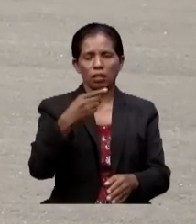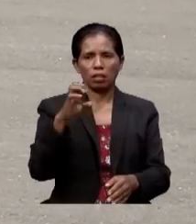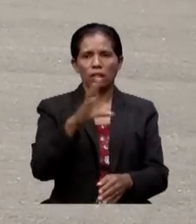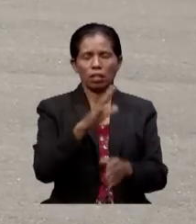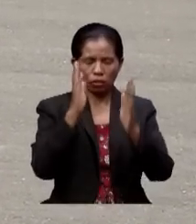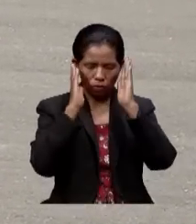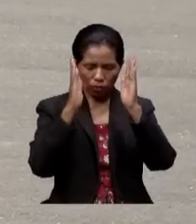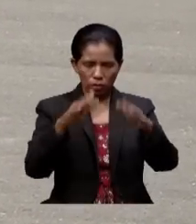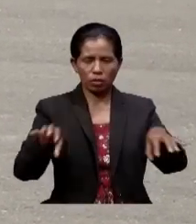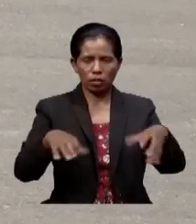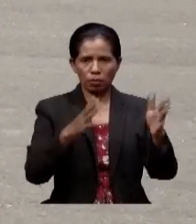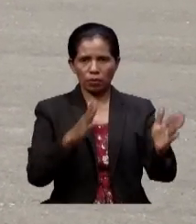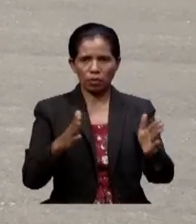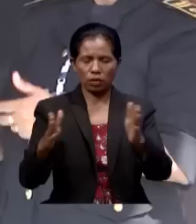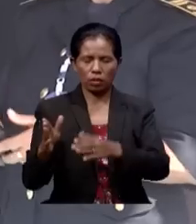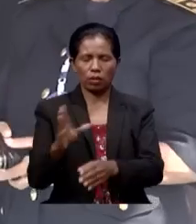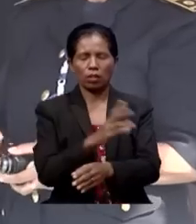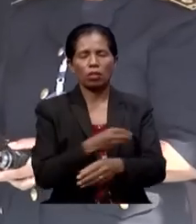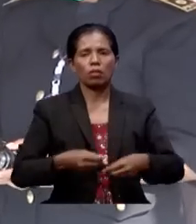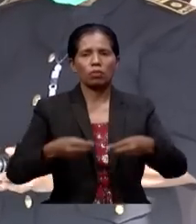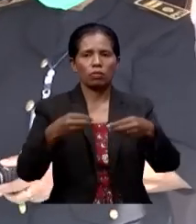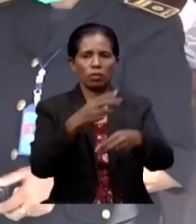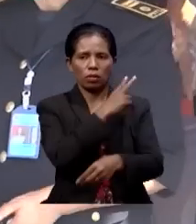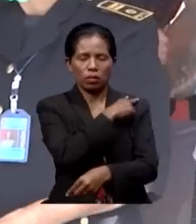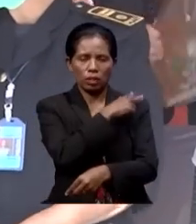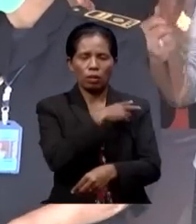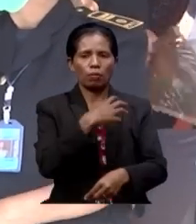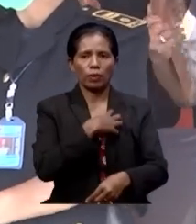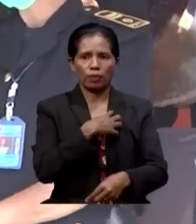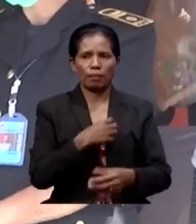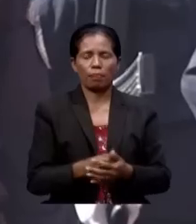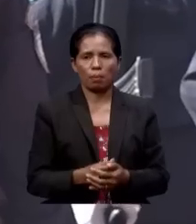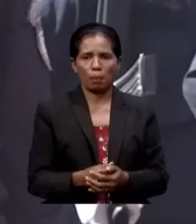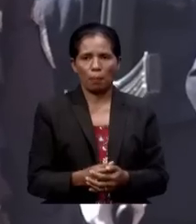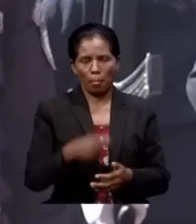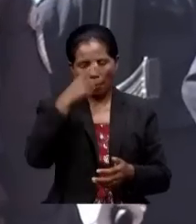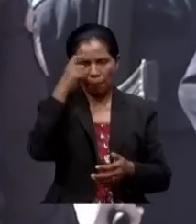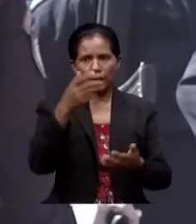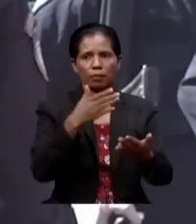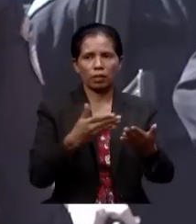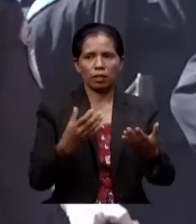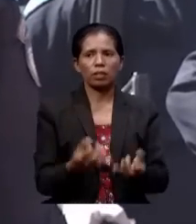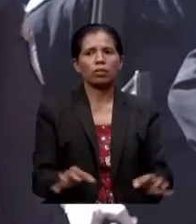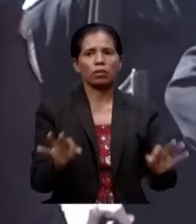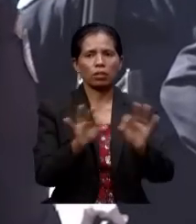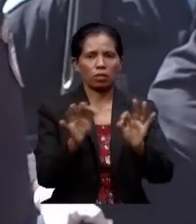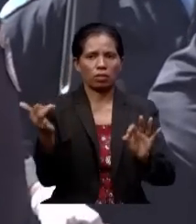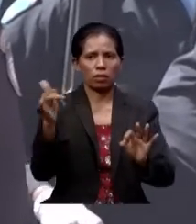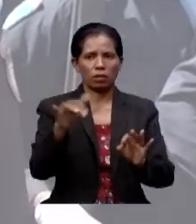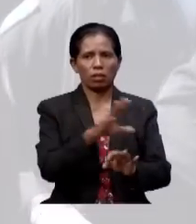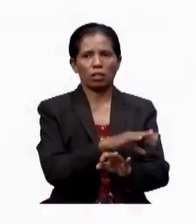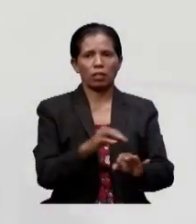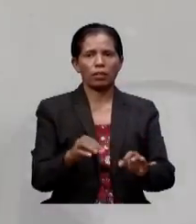ba sistema no processo promoção de visa ba PNTL Nih ada preocupação pública tambah. Sesuatu yang sesuatu sensitif antara